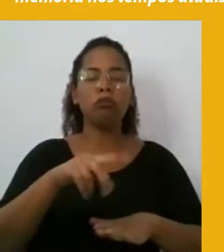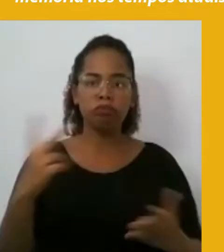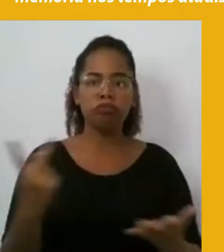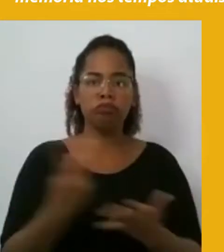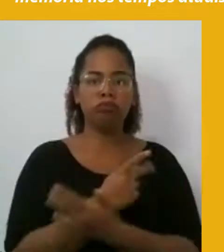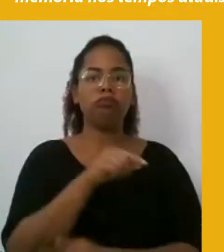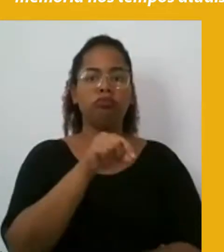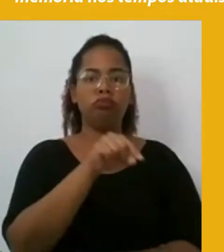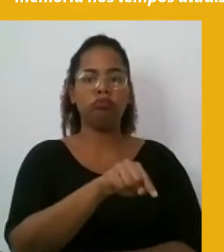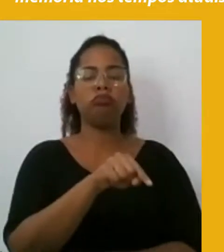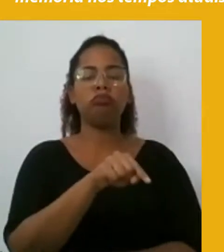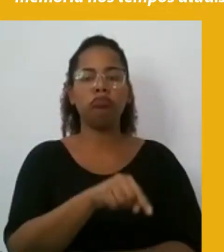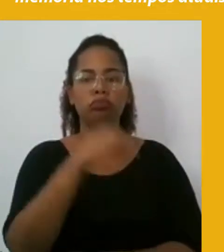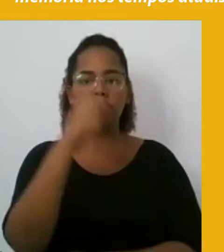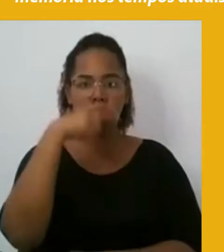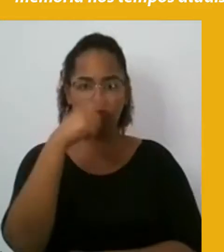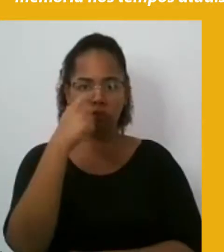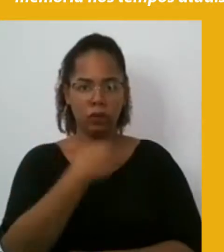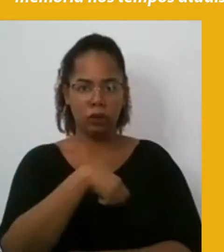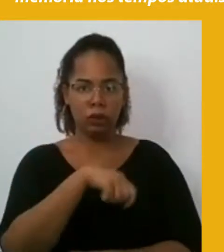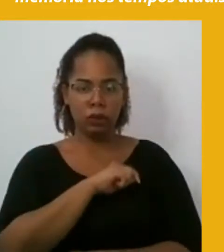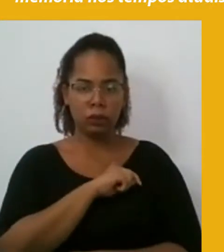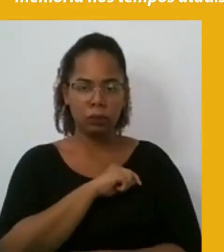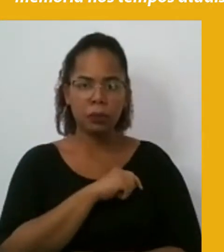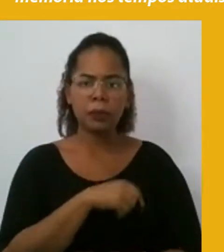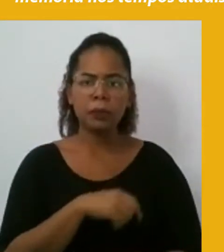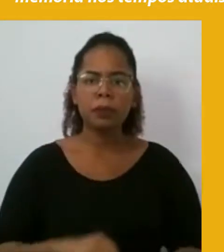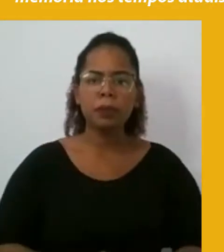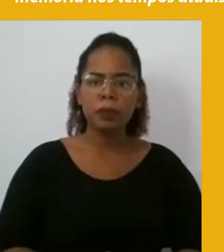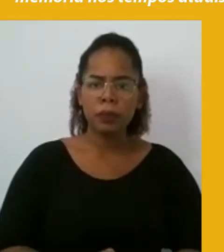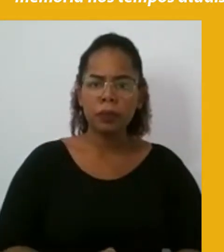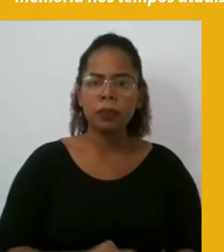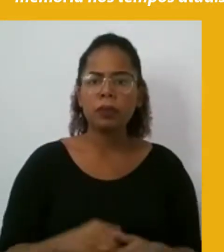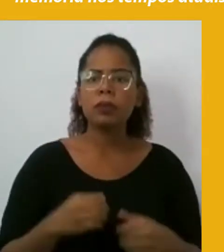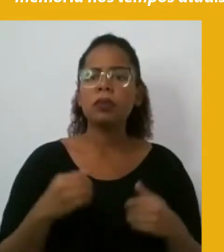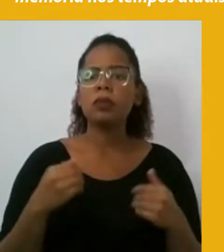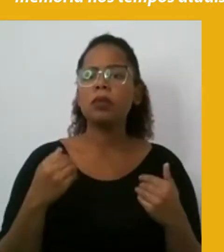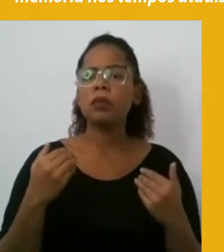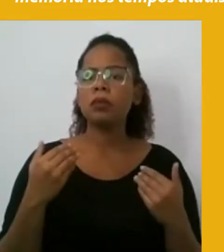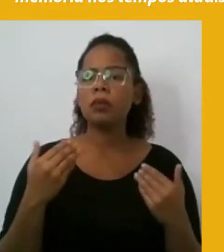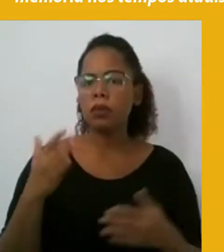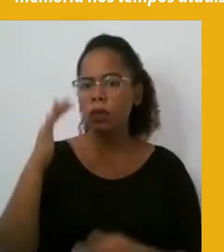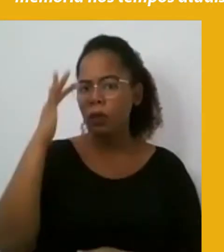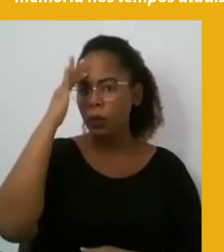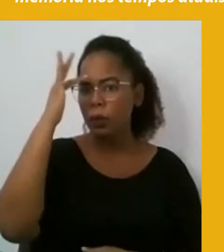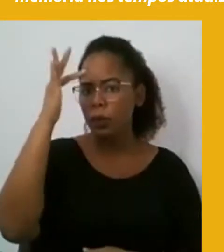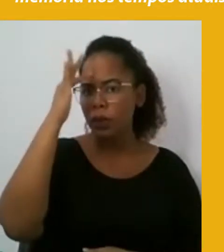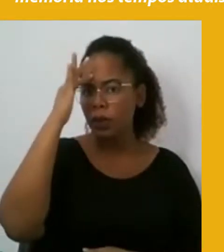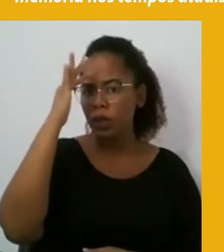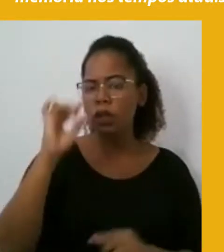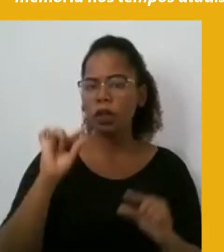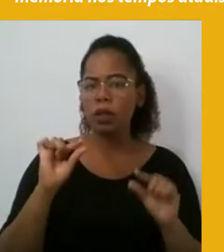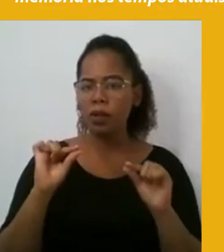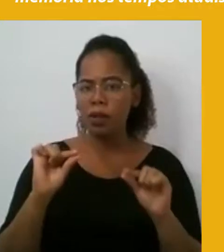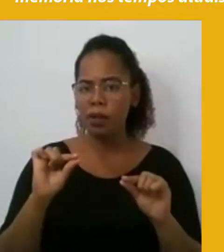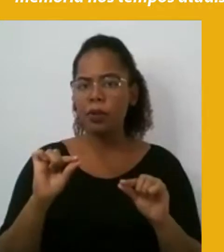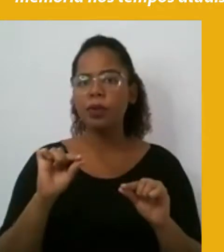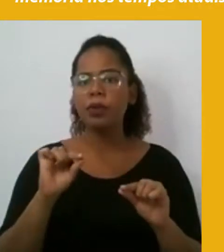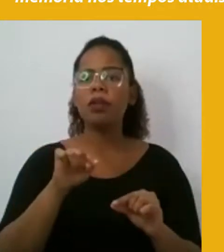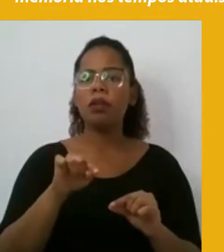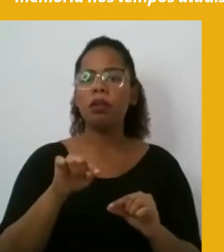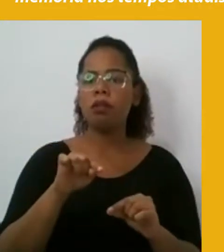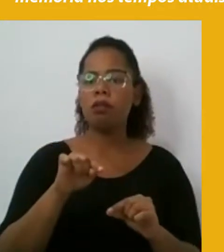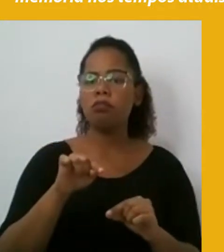se aquilo era, e a gente tem que pensar nessa expressão, se aquilo era uma gripe, ou uma simples